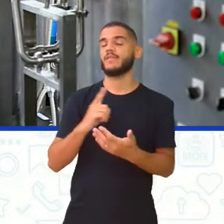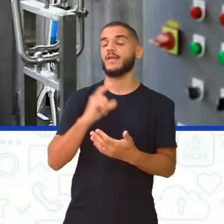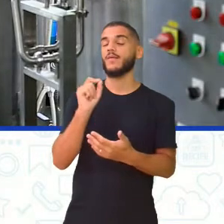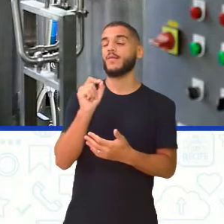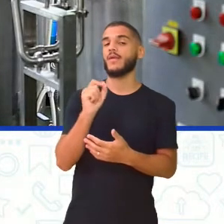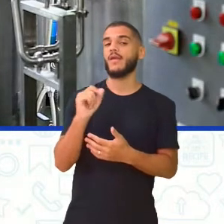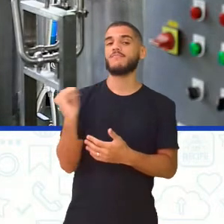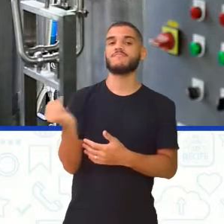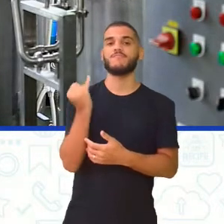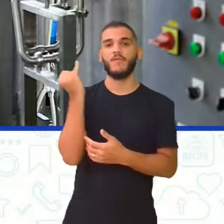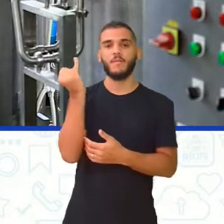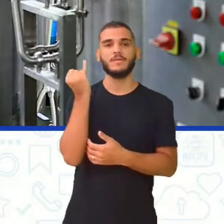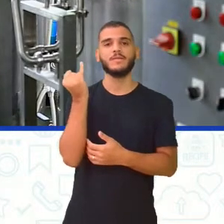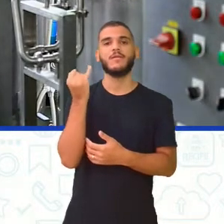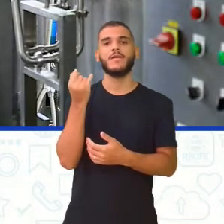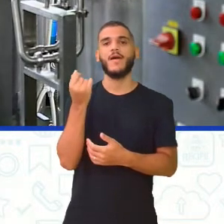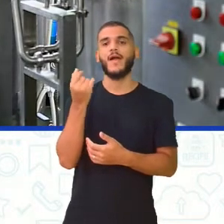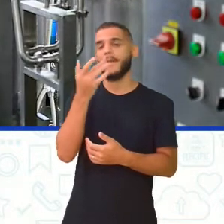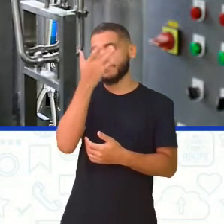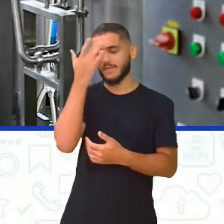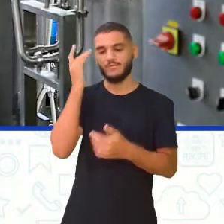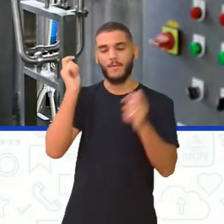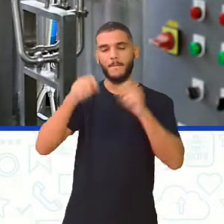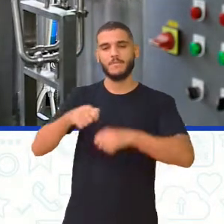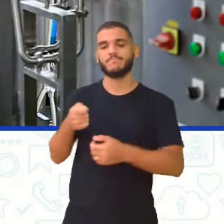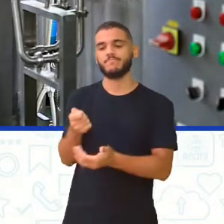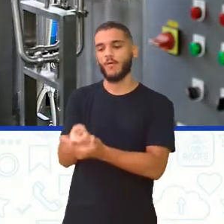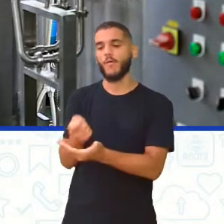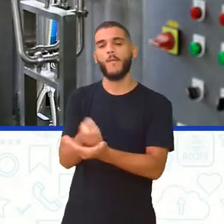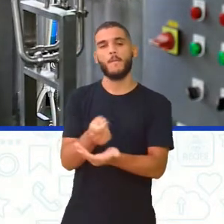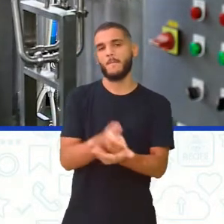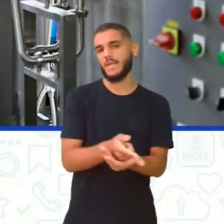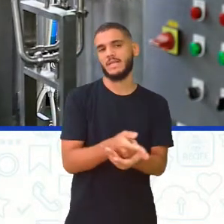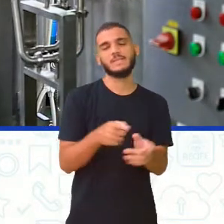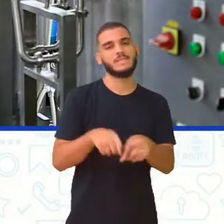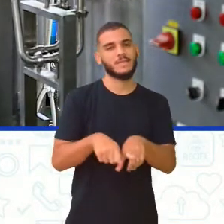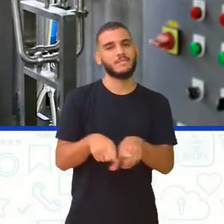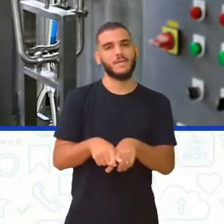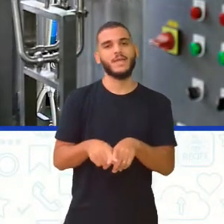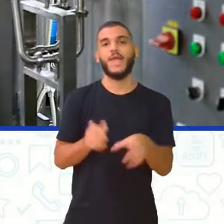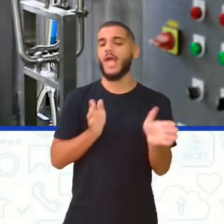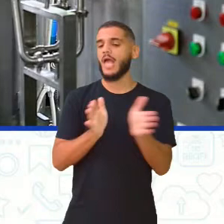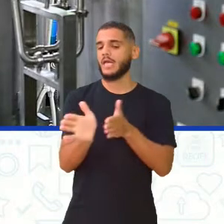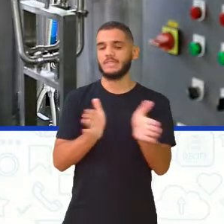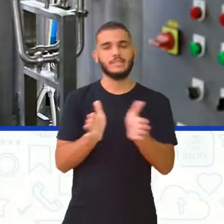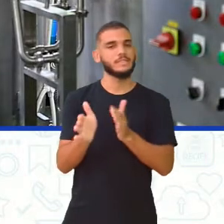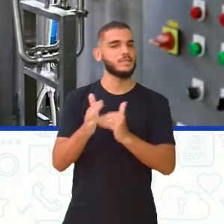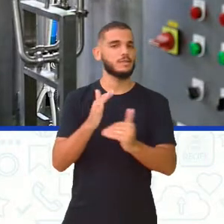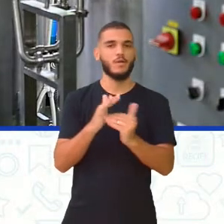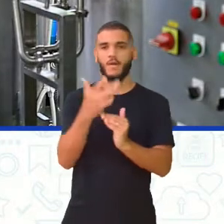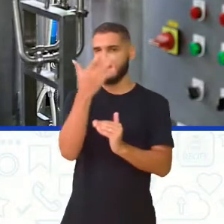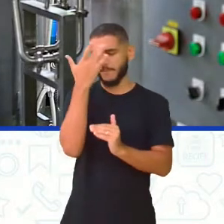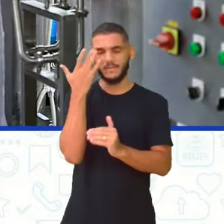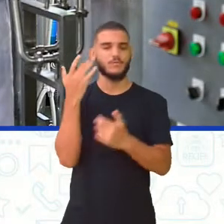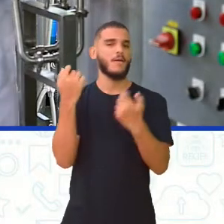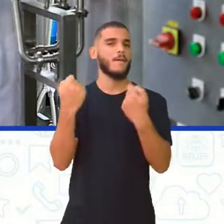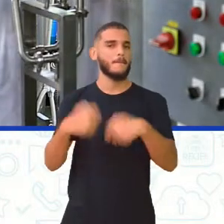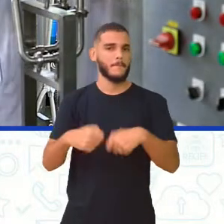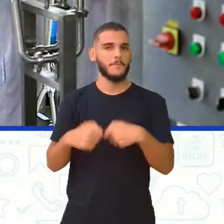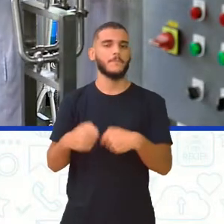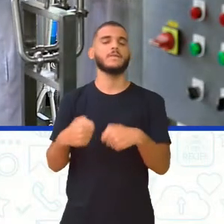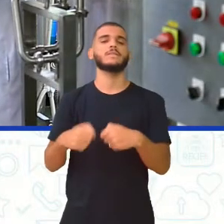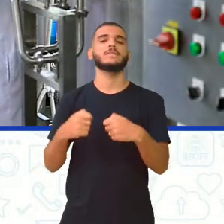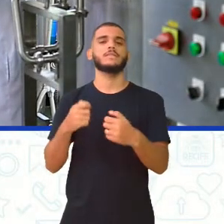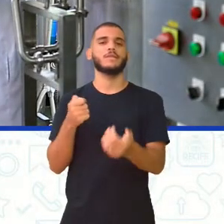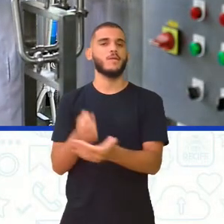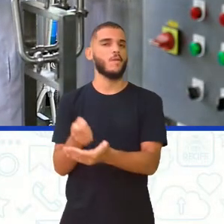possam ser acessíveis a todos. Então, aí a questão de uma superprodução e de uma produção que possa chegar